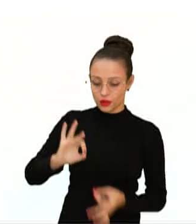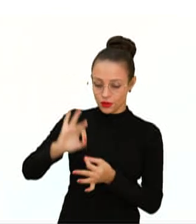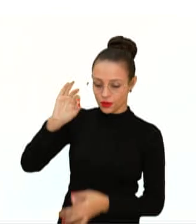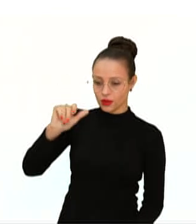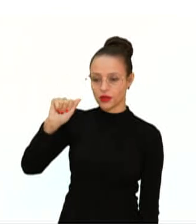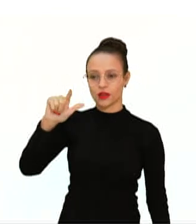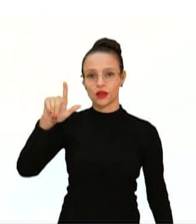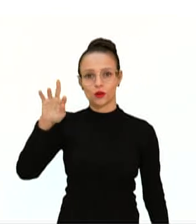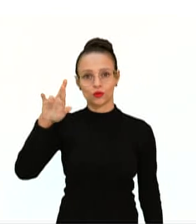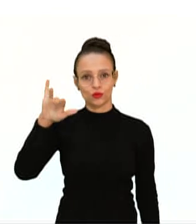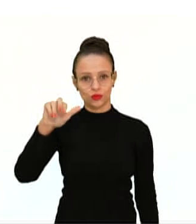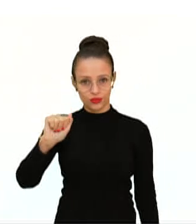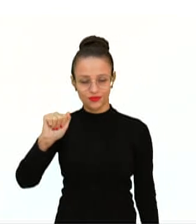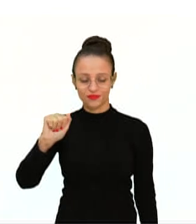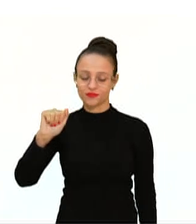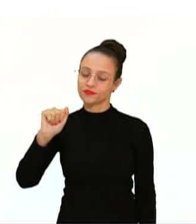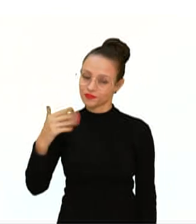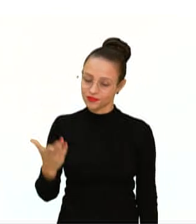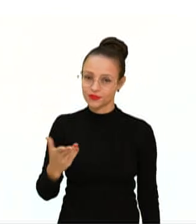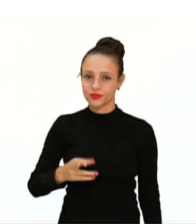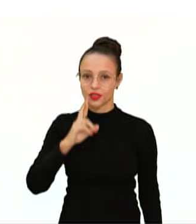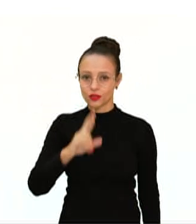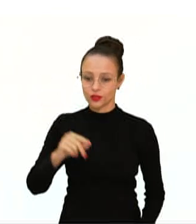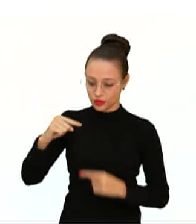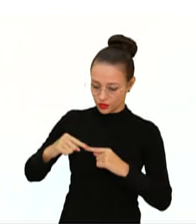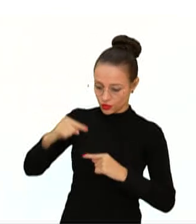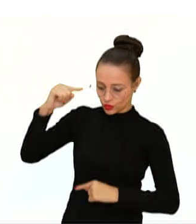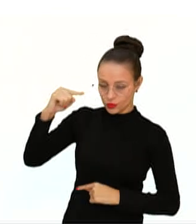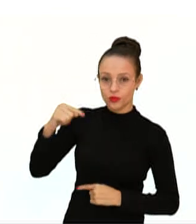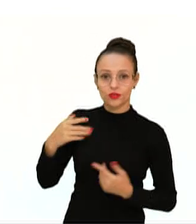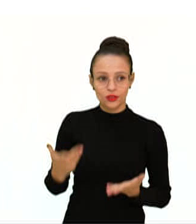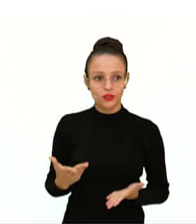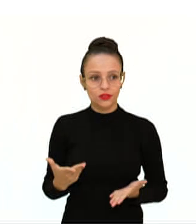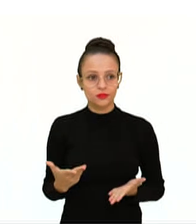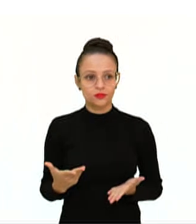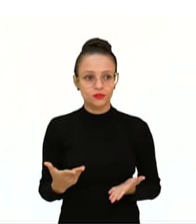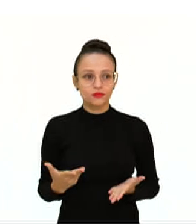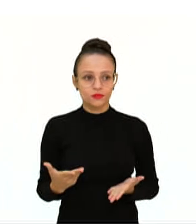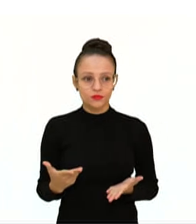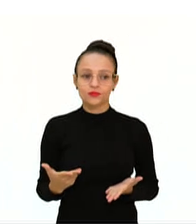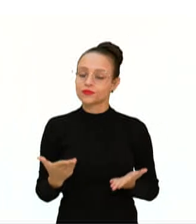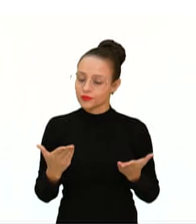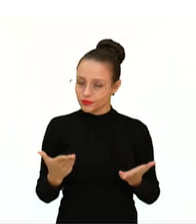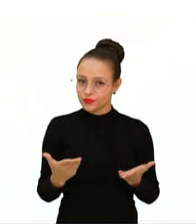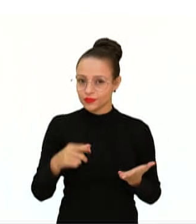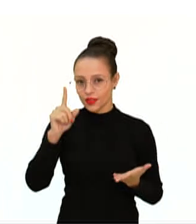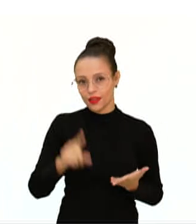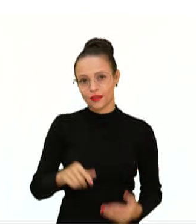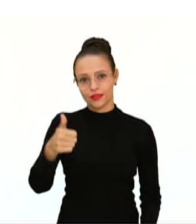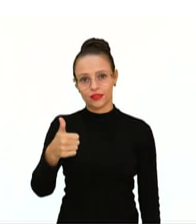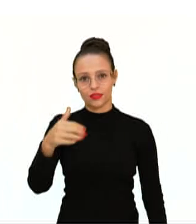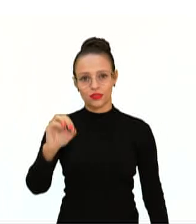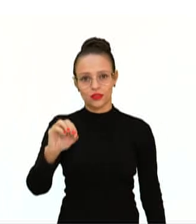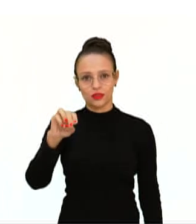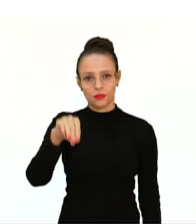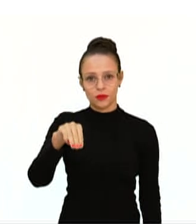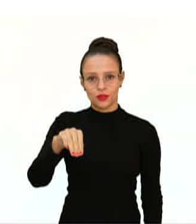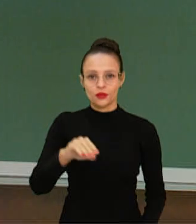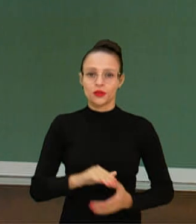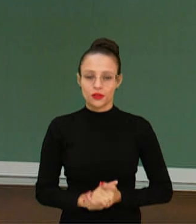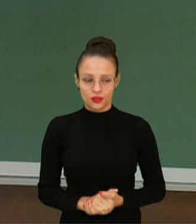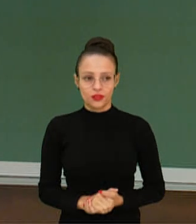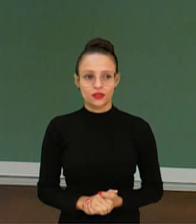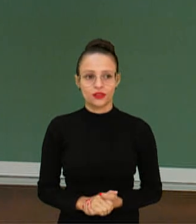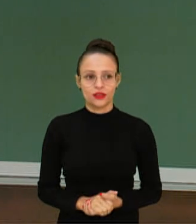altura. Então, a altura desse poste, né, que ele fala, é, desse poste, vale 10 metros,